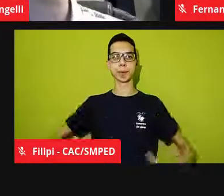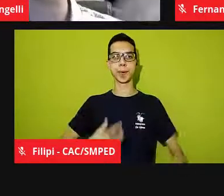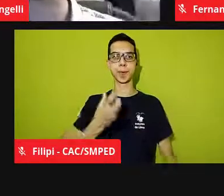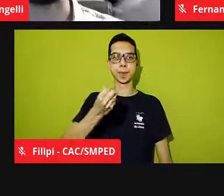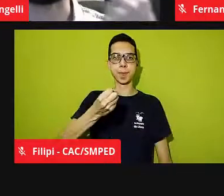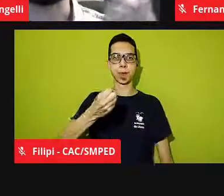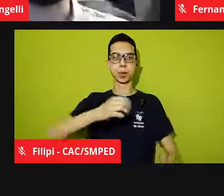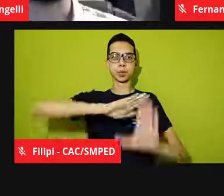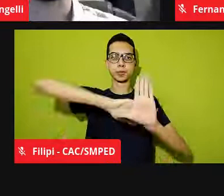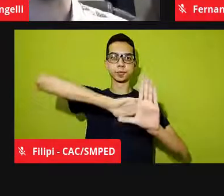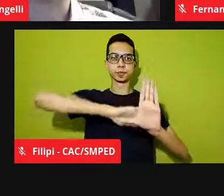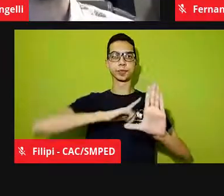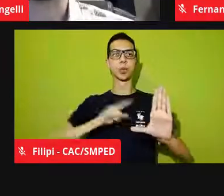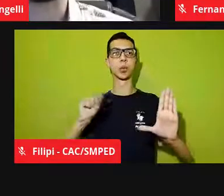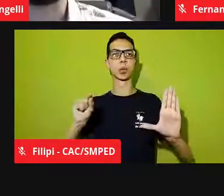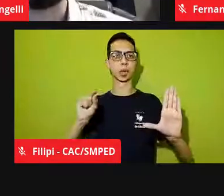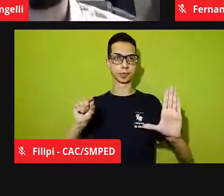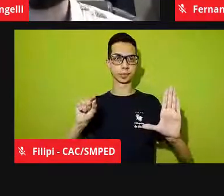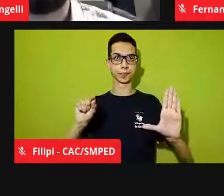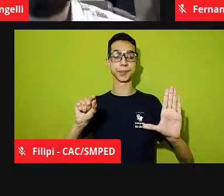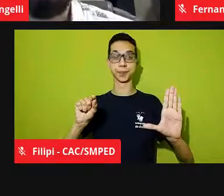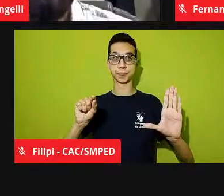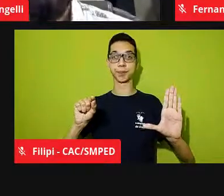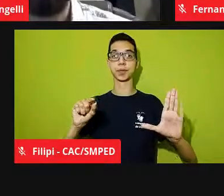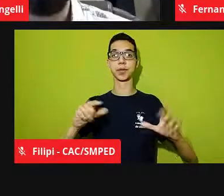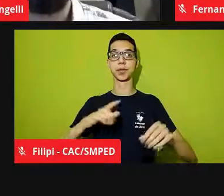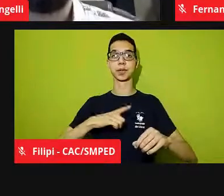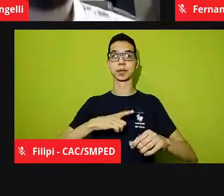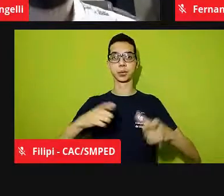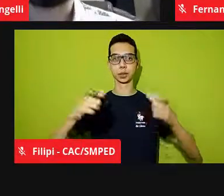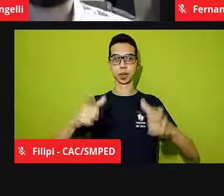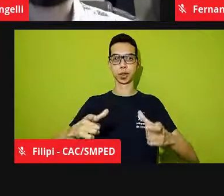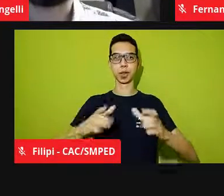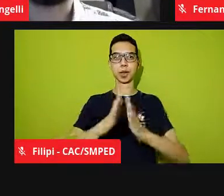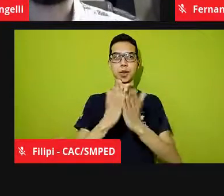no meu fundo tem uma estante de livros amarela.